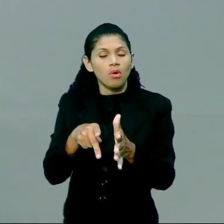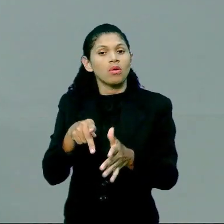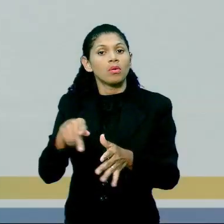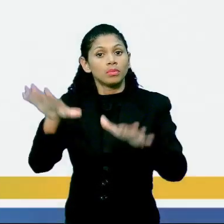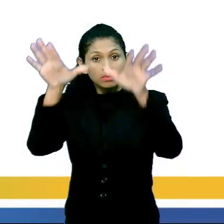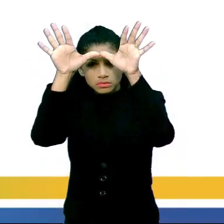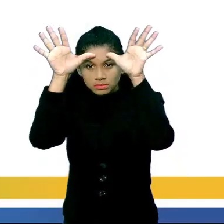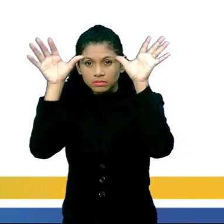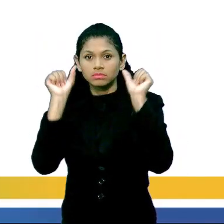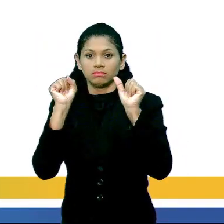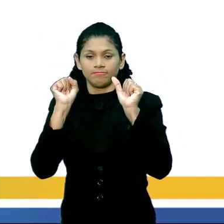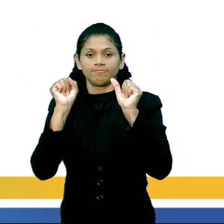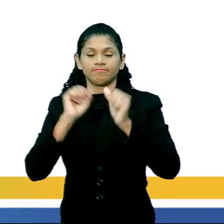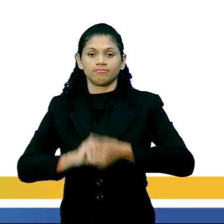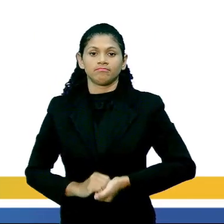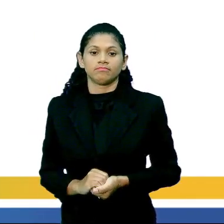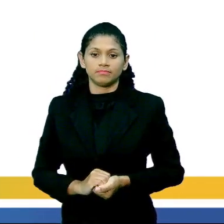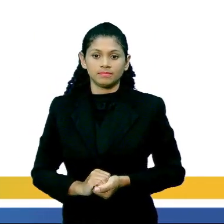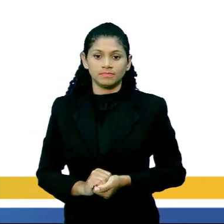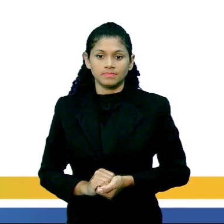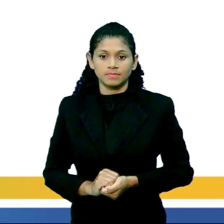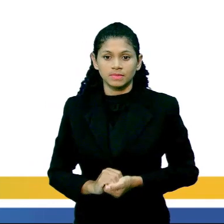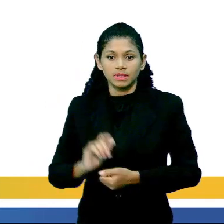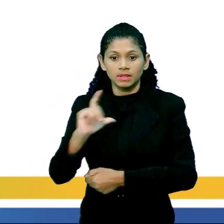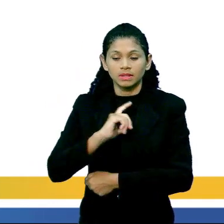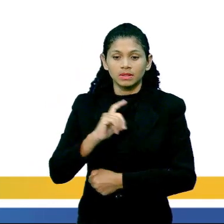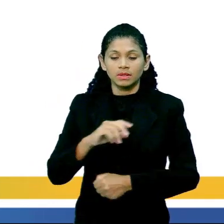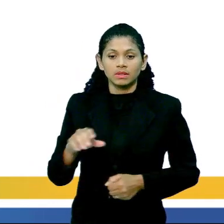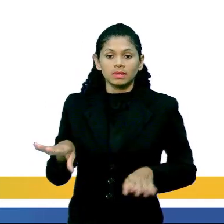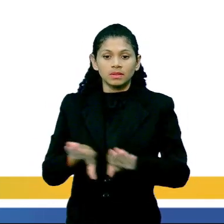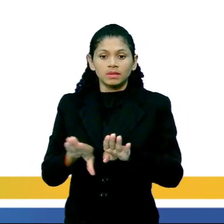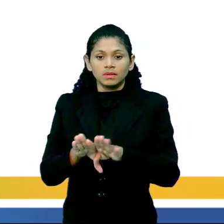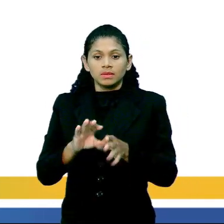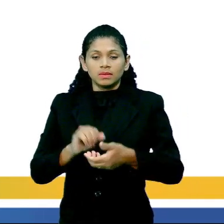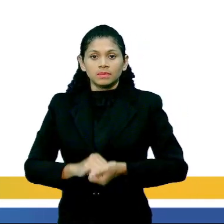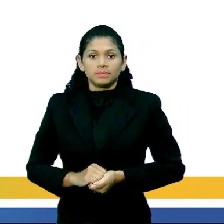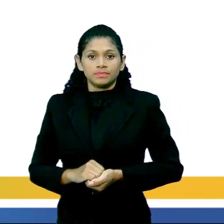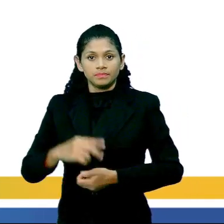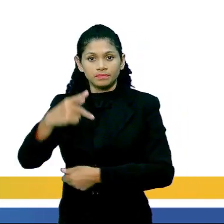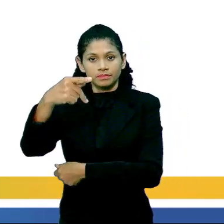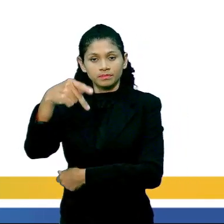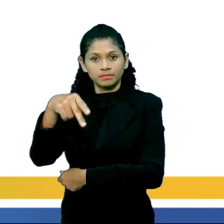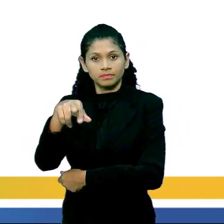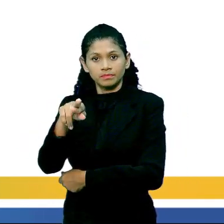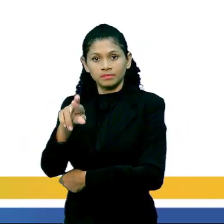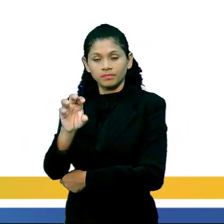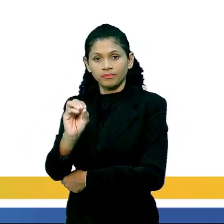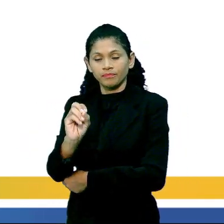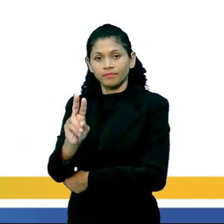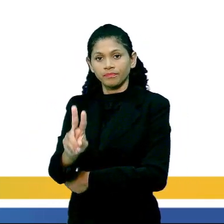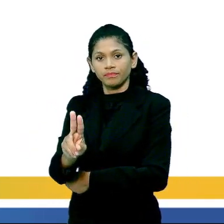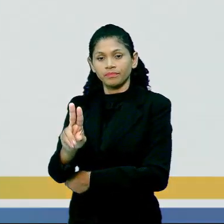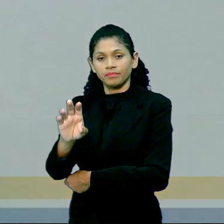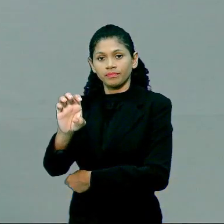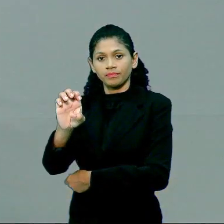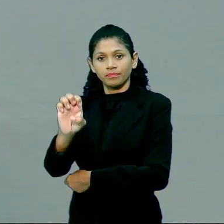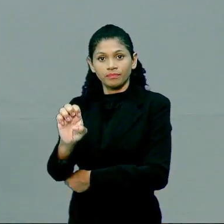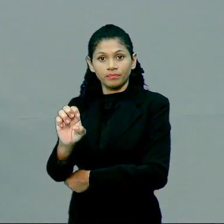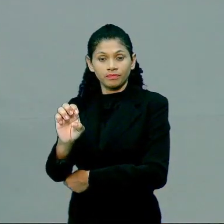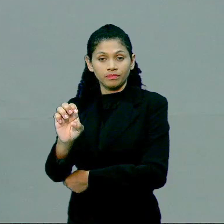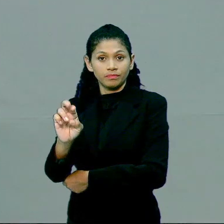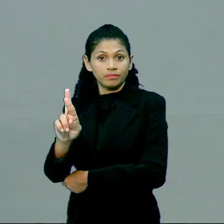frase feitas tá Aí temos também os provérbios né esses provérbios